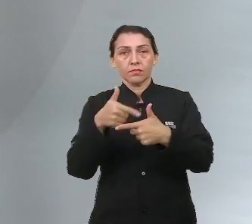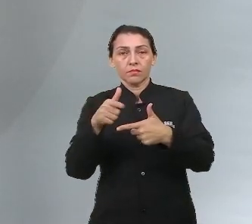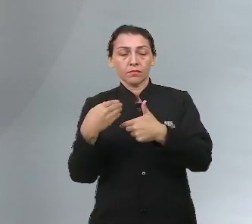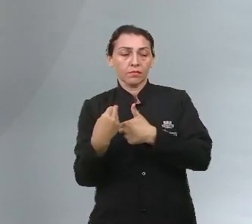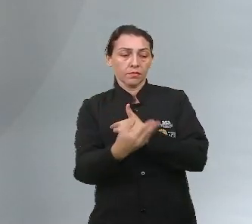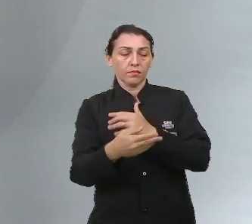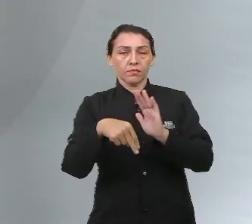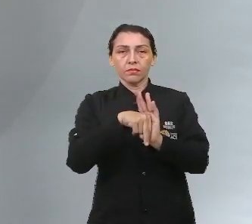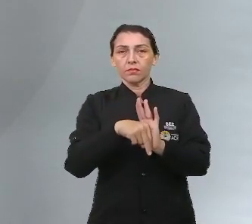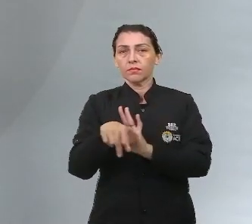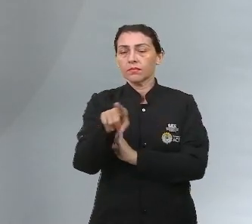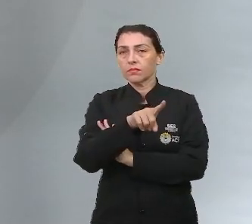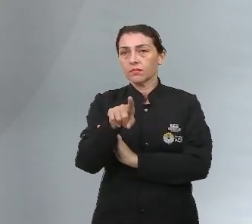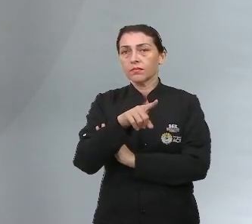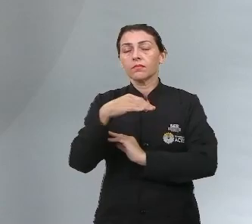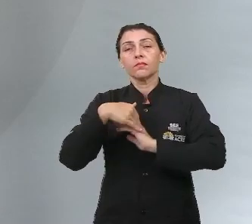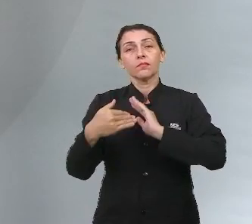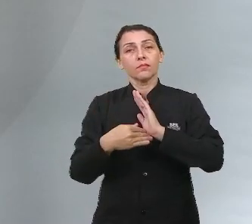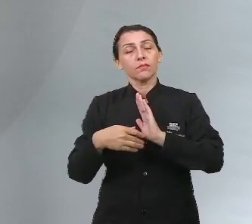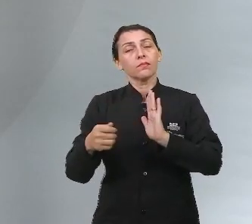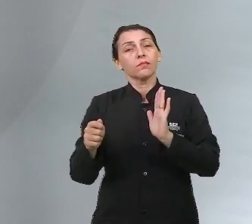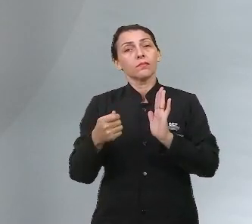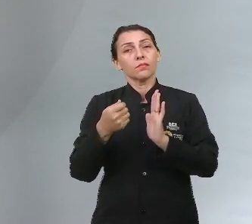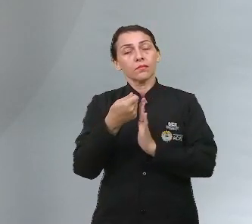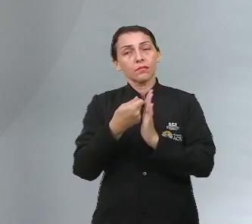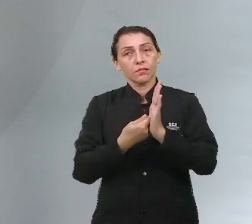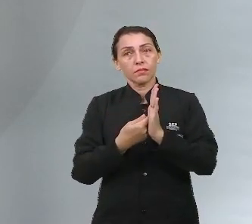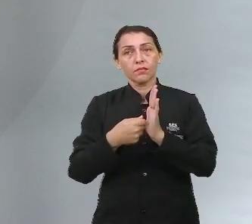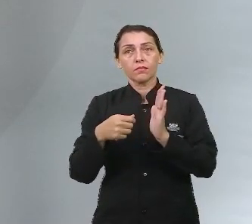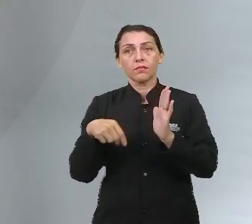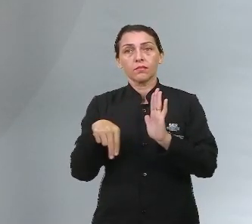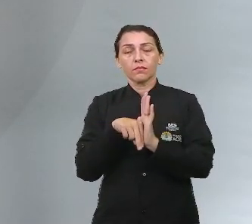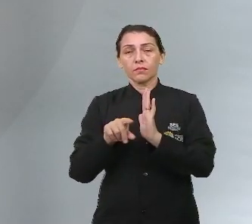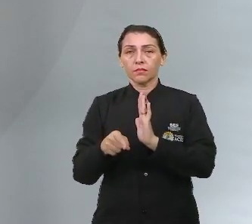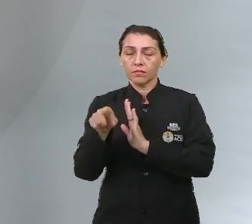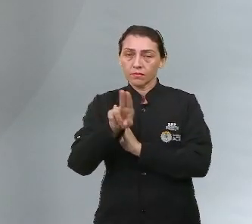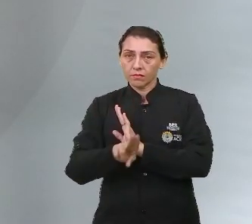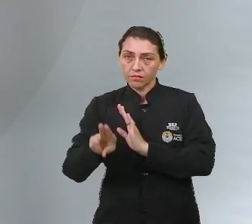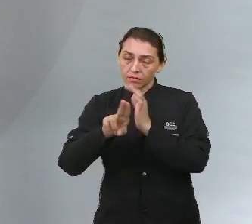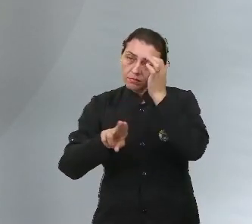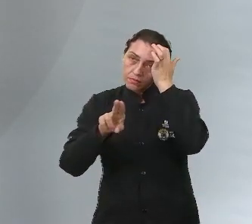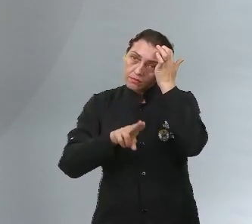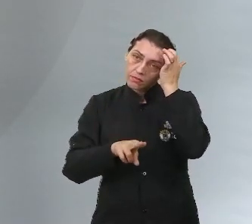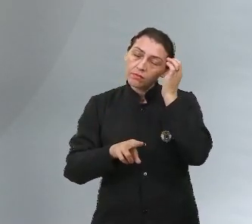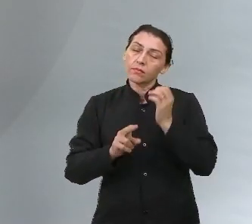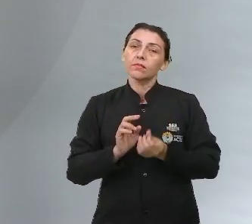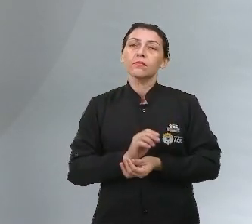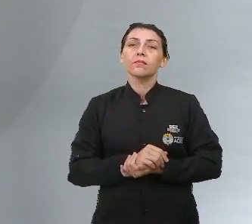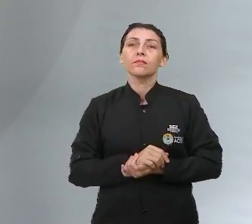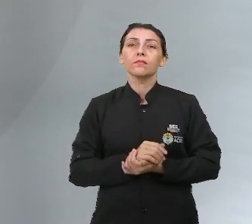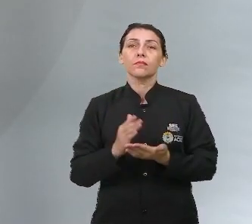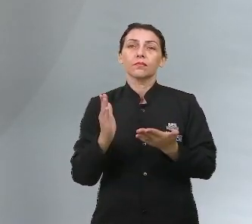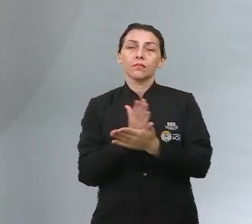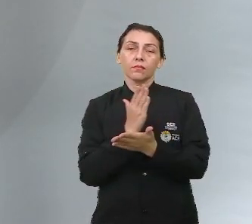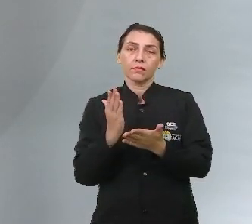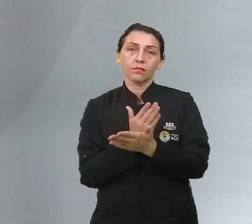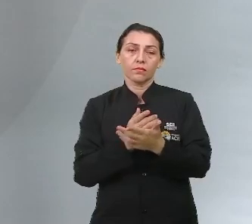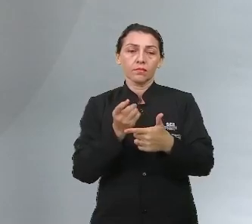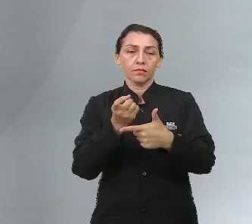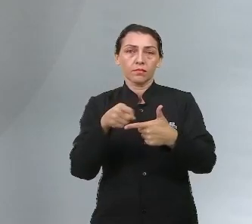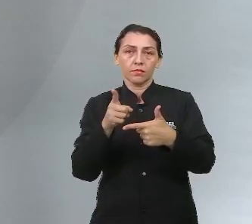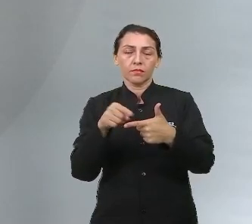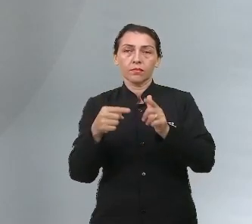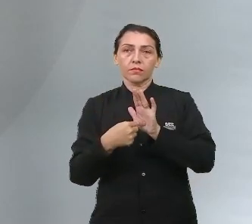essa nota. Não. Todas as redações nota 1000, elas são usadas, né, no caderno do MEC para